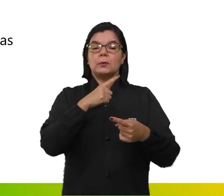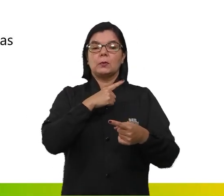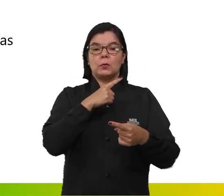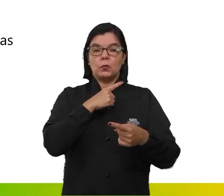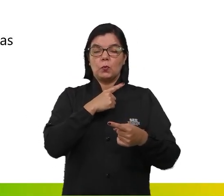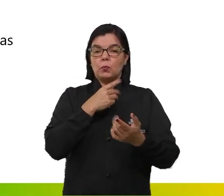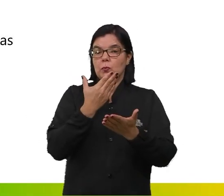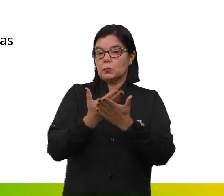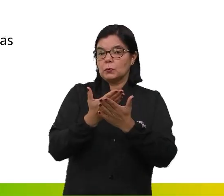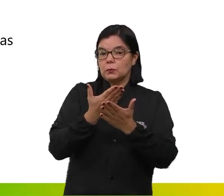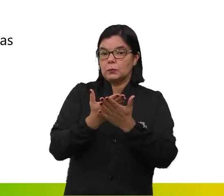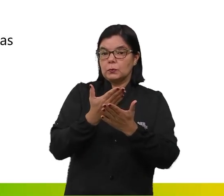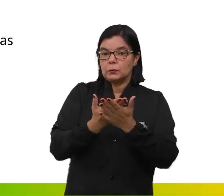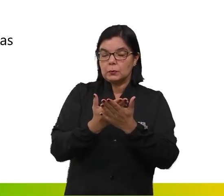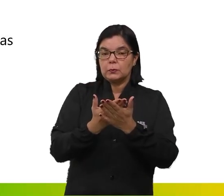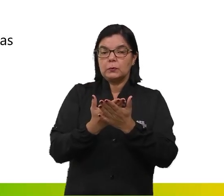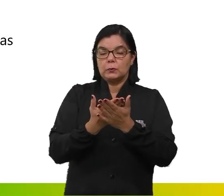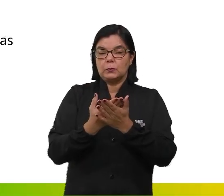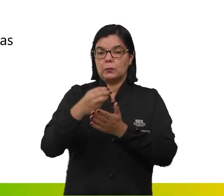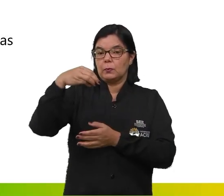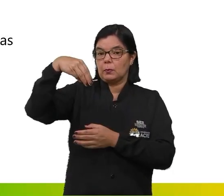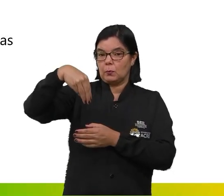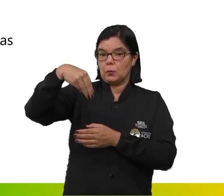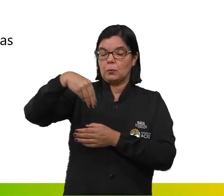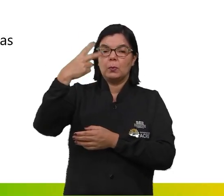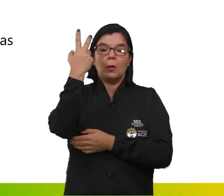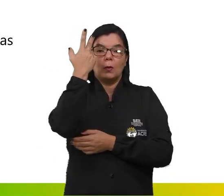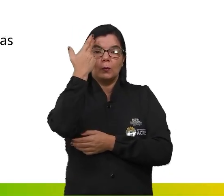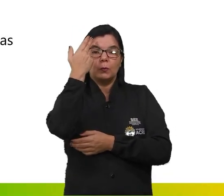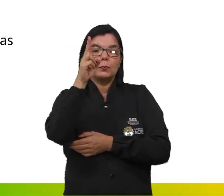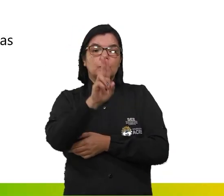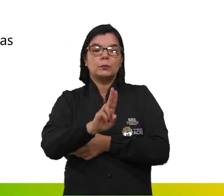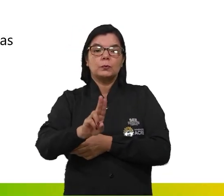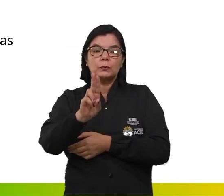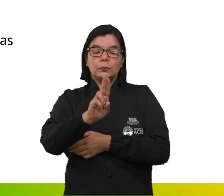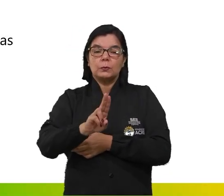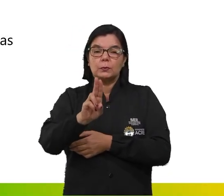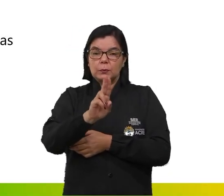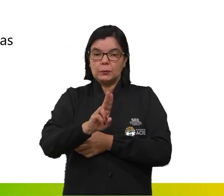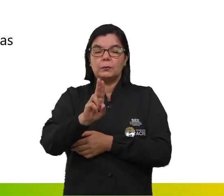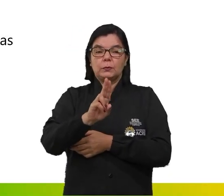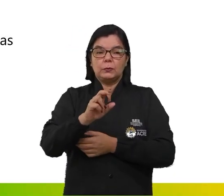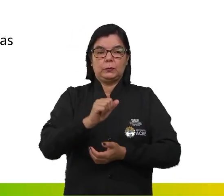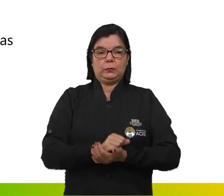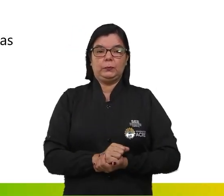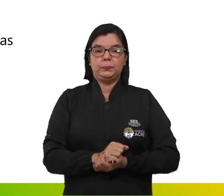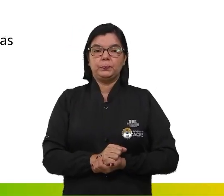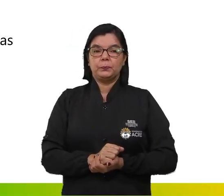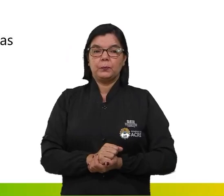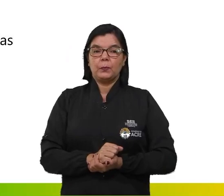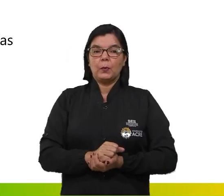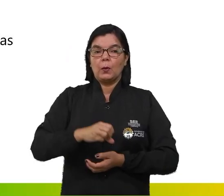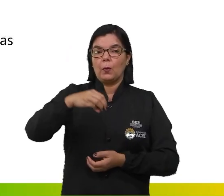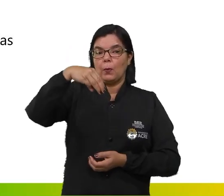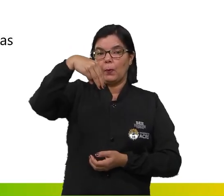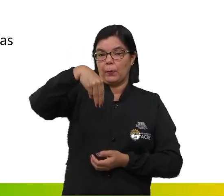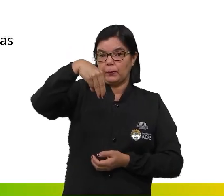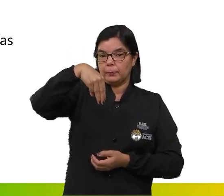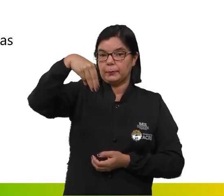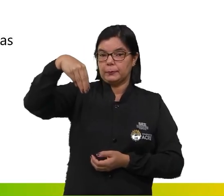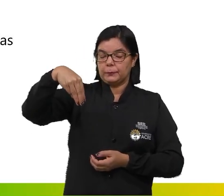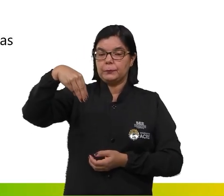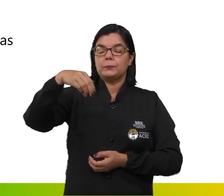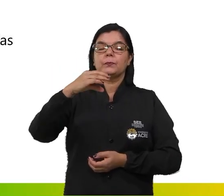estamos trabalhando com métodos, é mais comum nós usarmos os milímetros e centímetros